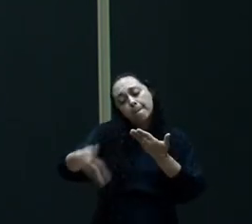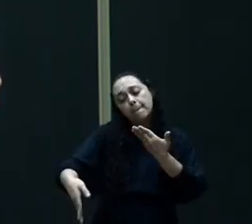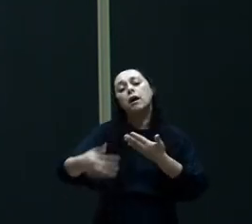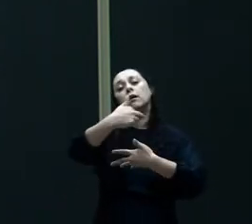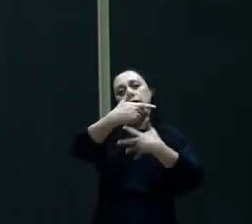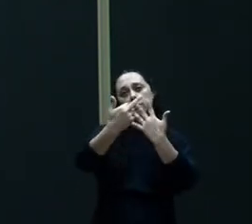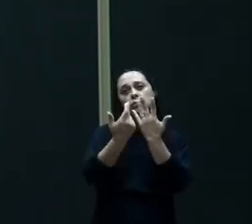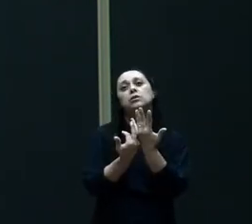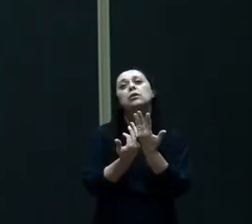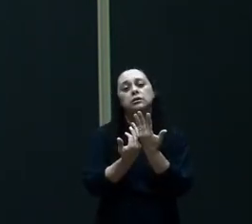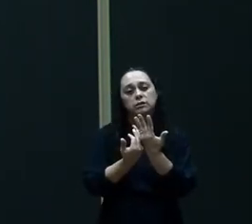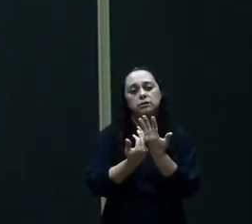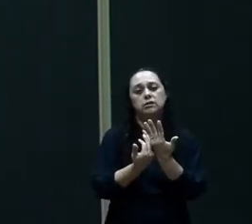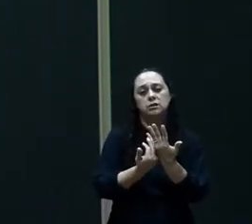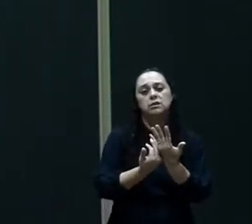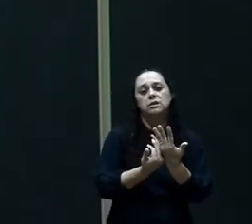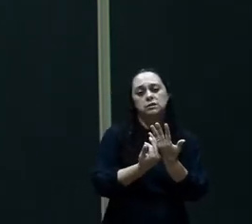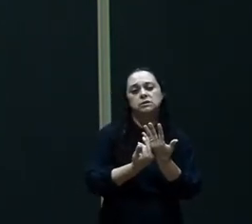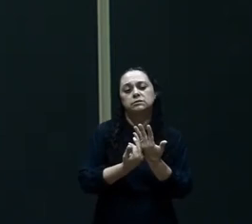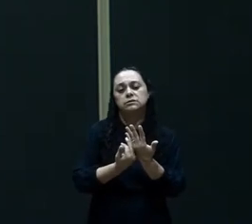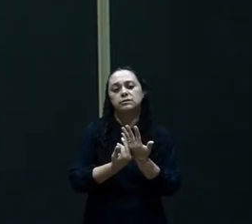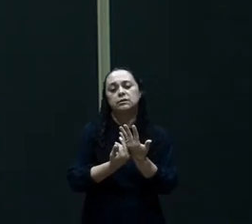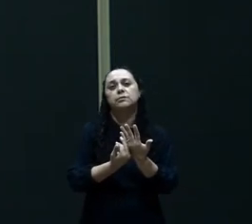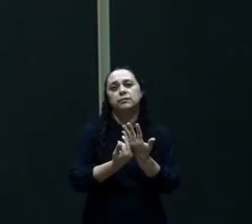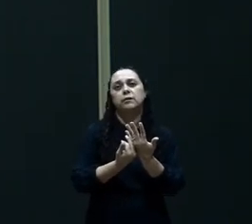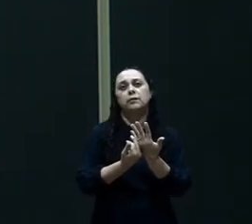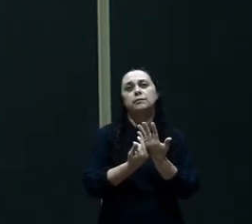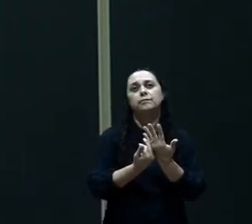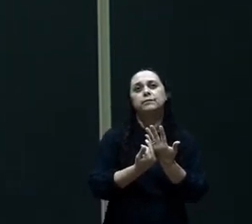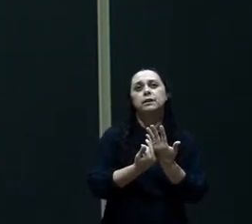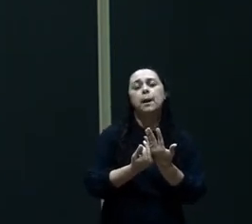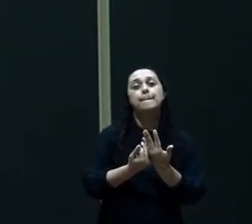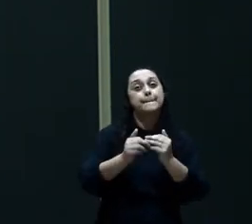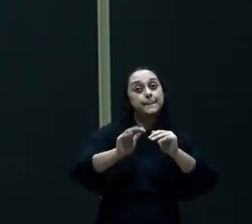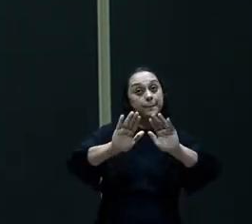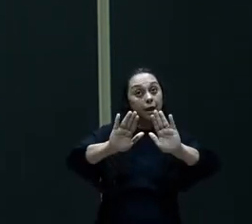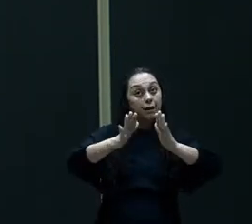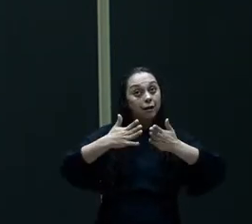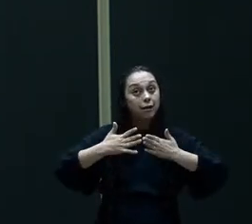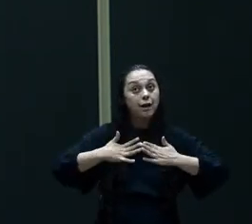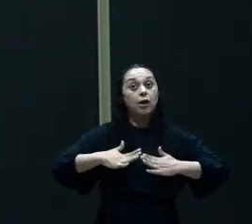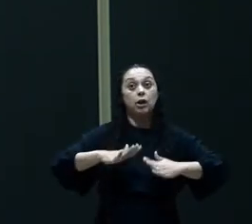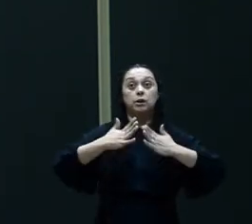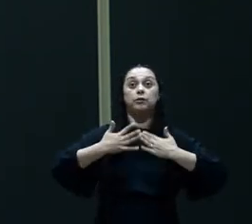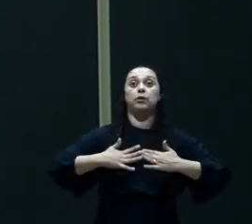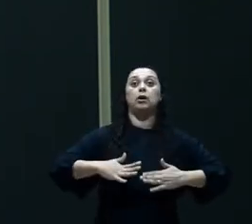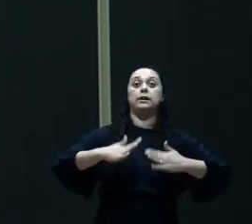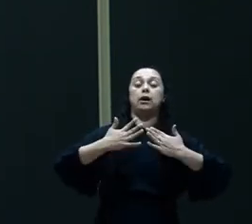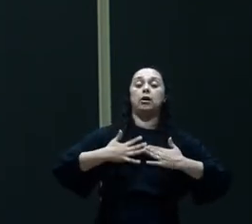aqui seria um fracasso mas com Deus não tem fracasso glória a Deus por